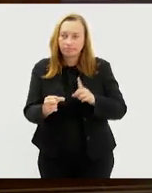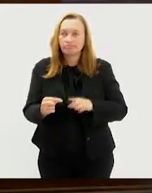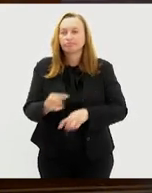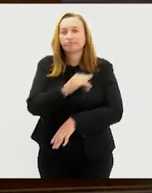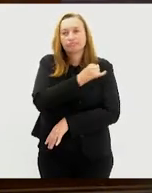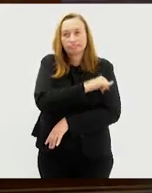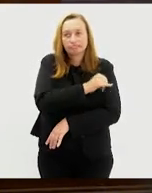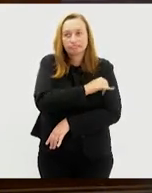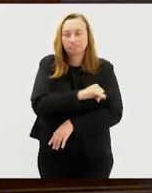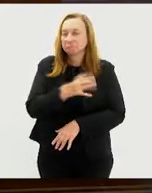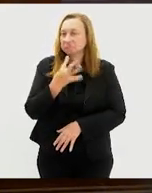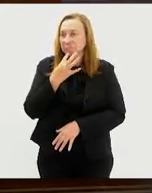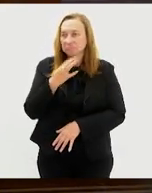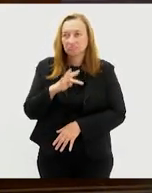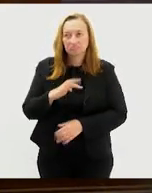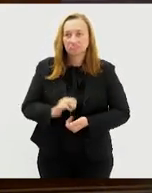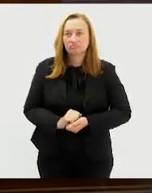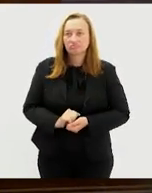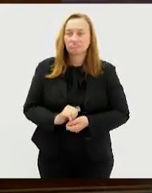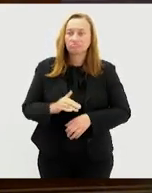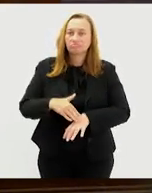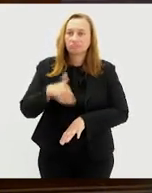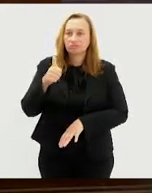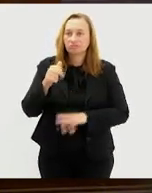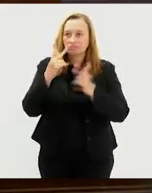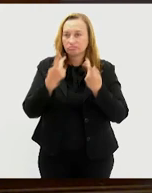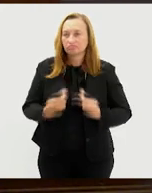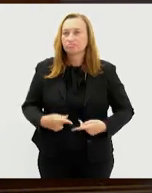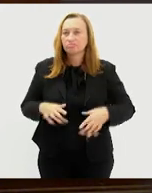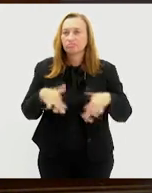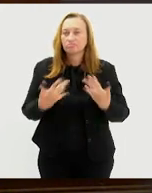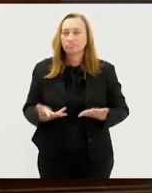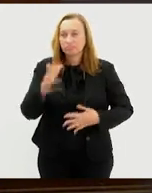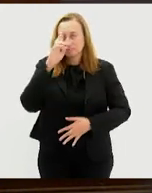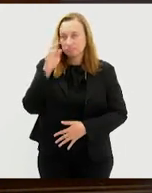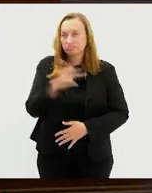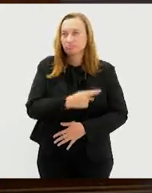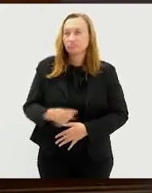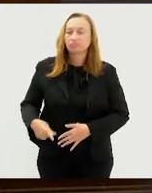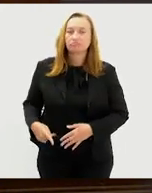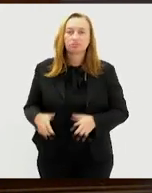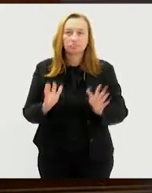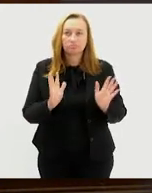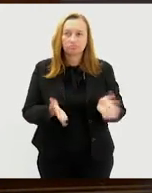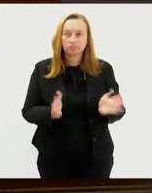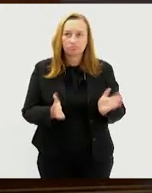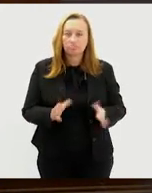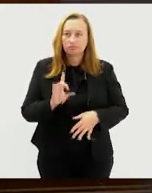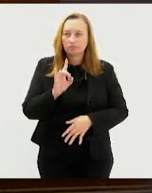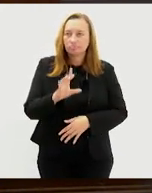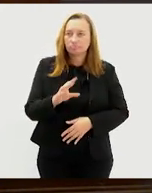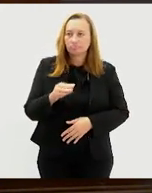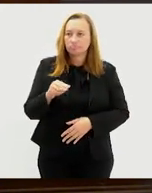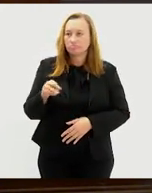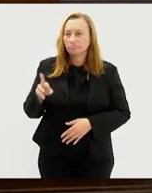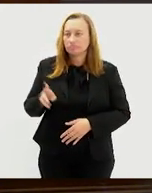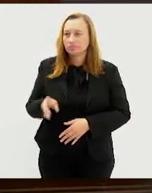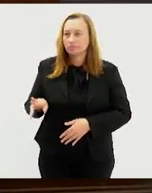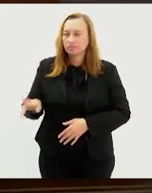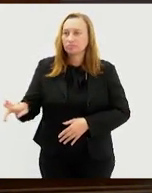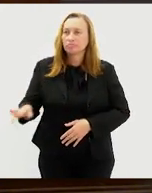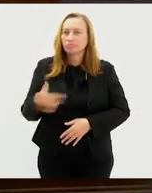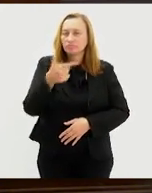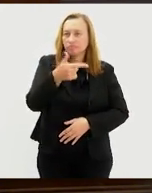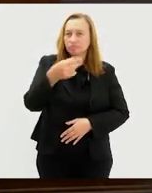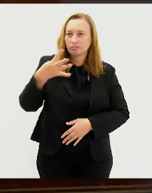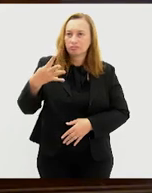não ser reconhecida na sua dignidade humana então senhor presidente hoje só no Complexo da Maré 24